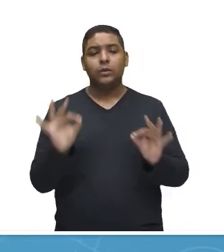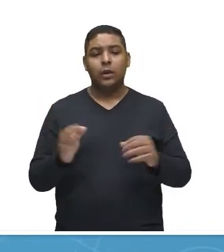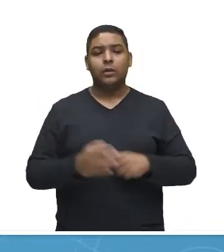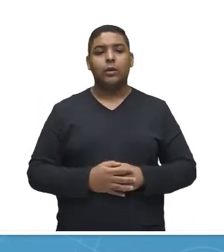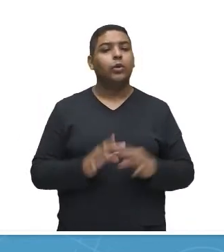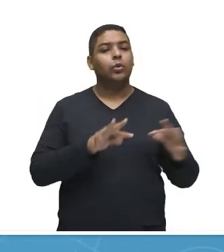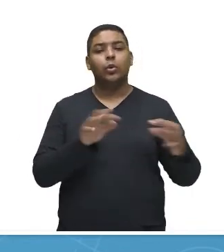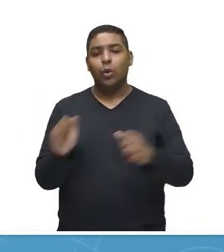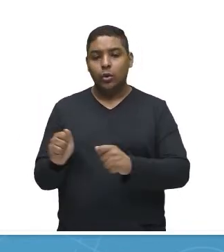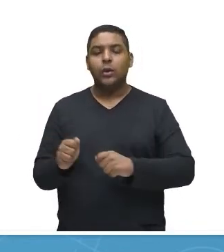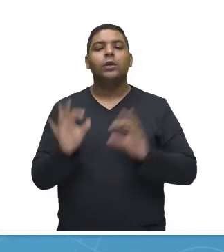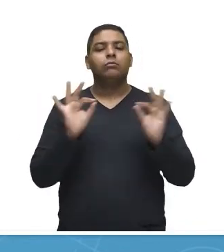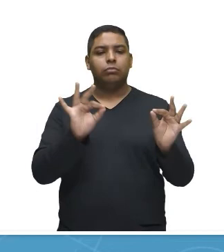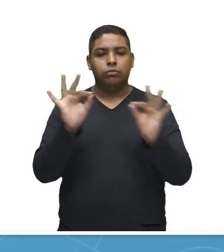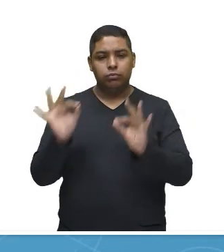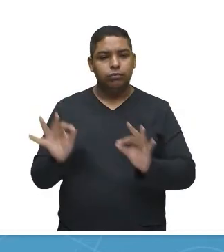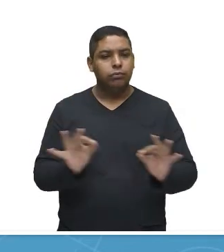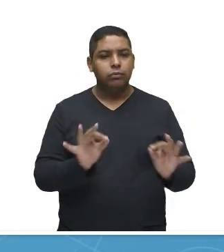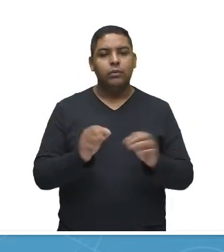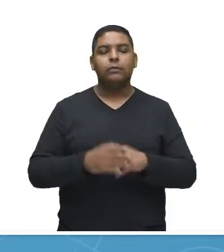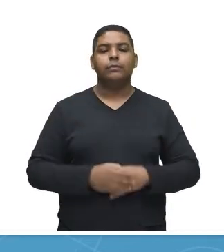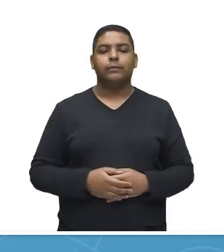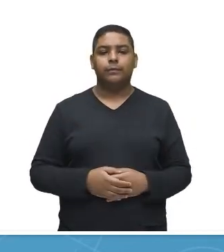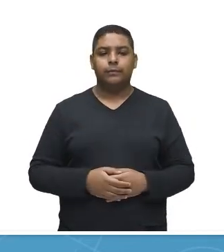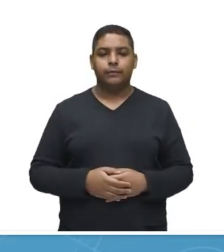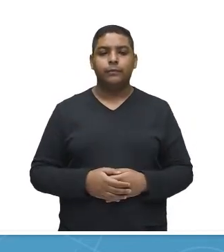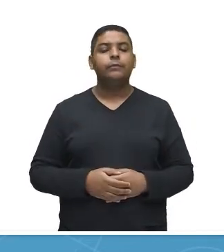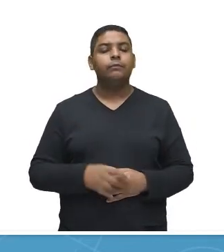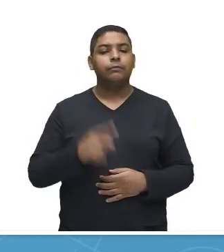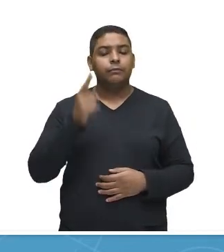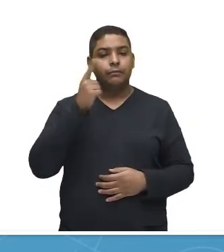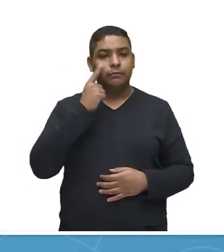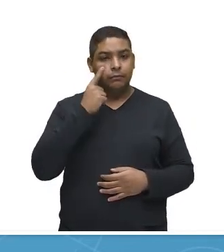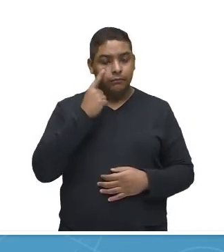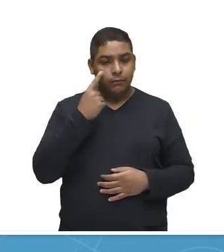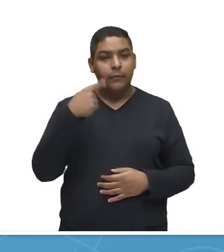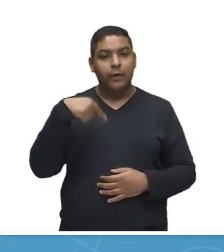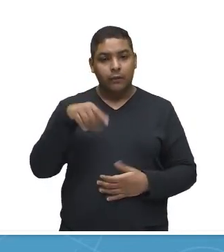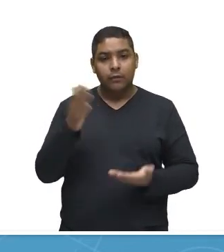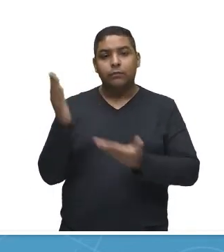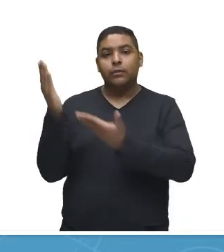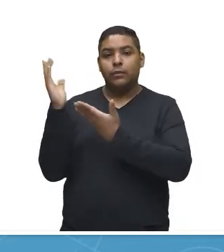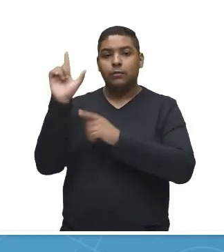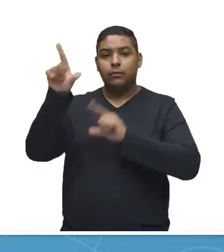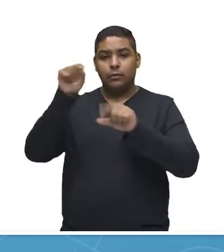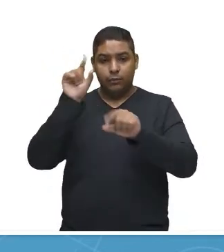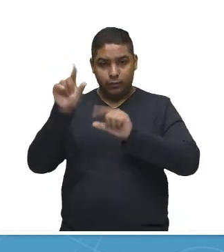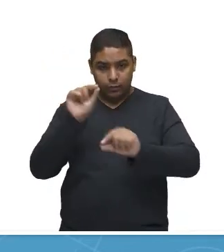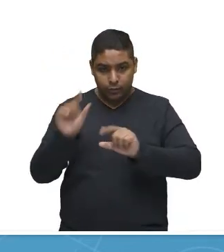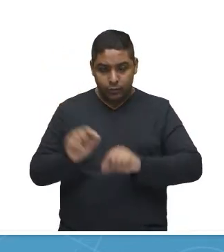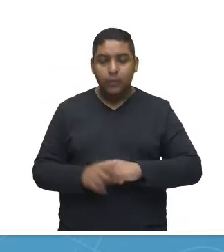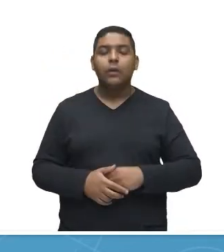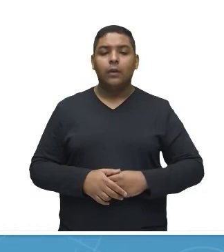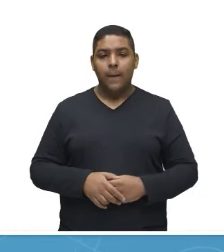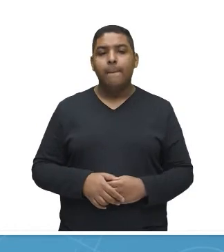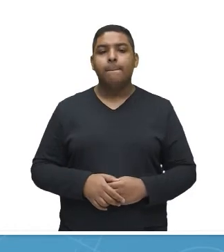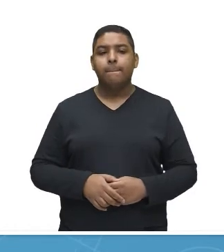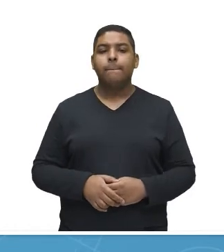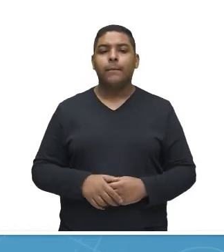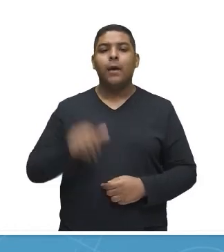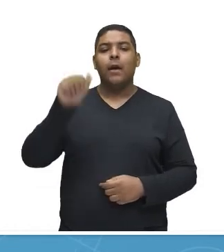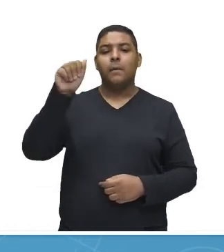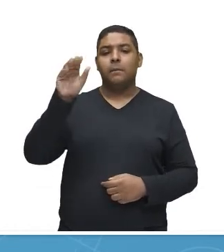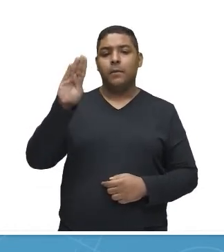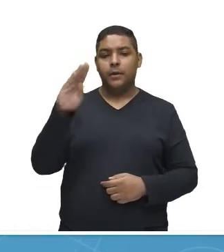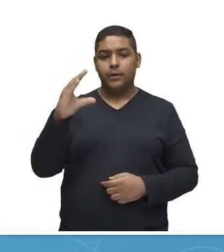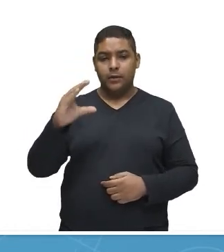letra D, todas as alternativas estão corretas. Então, verifiquem as afirmativas, verifiquem quais são